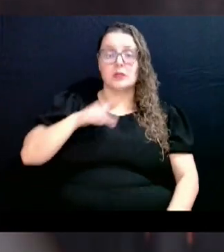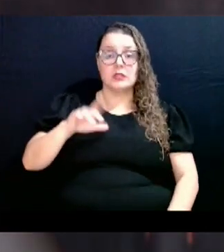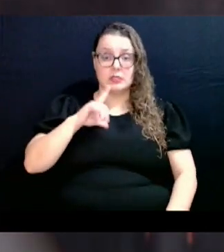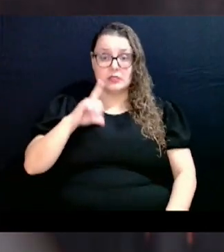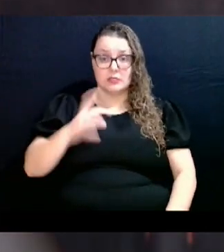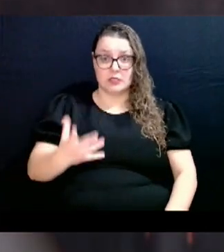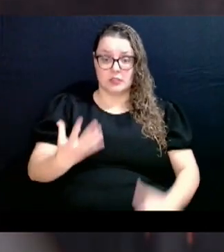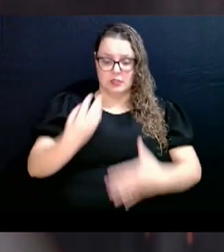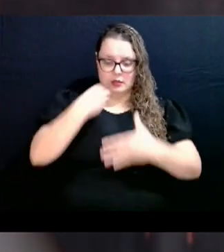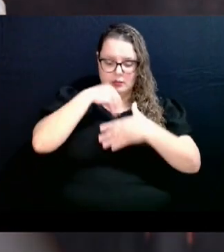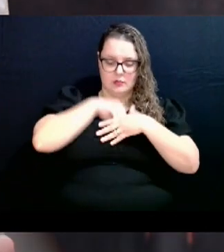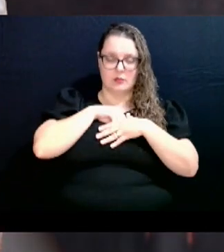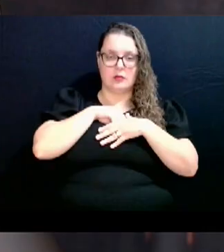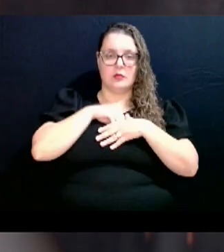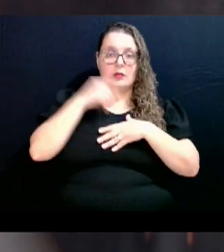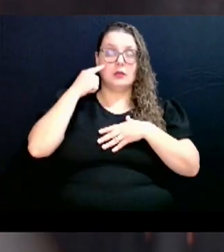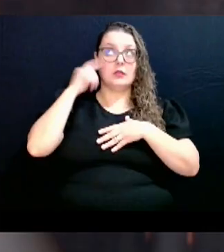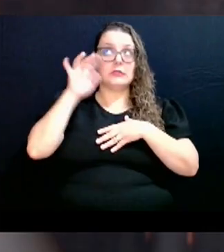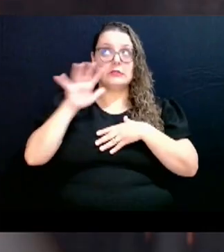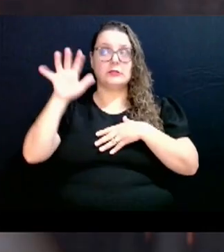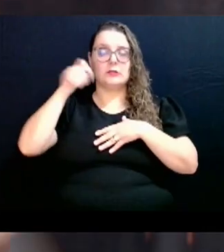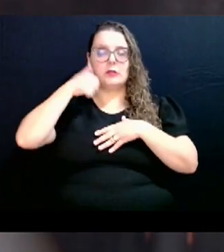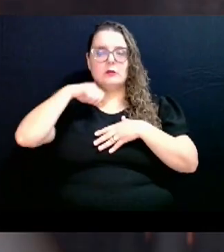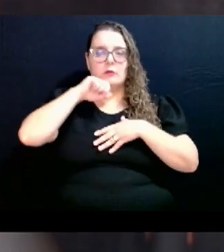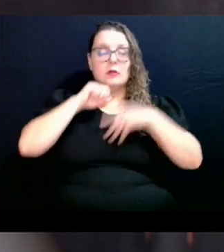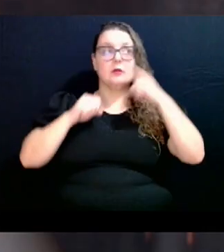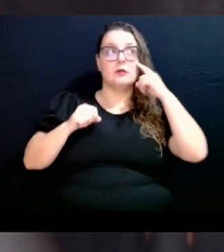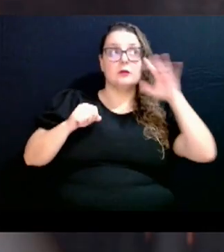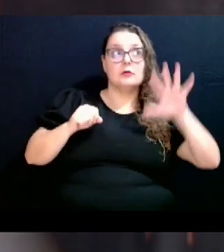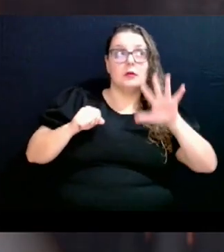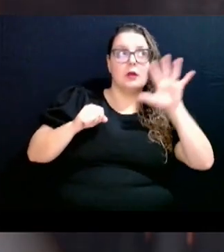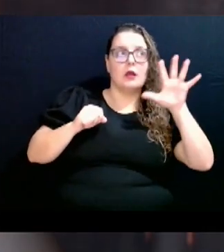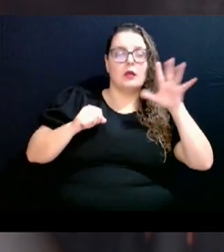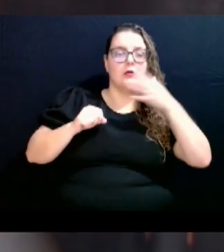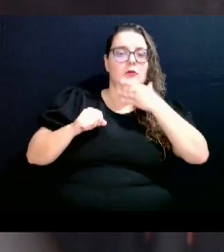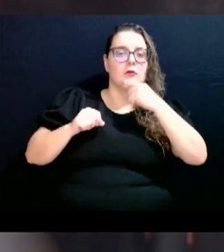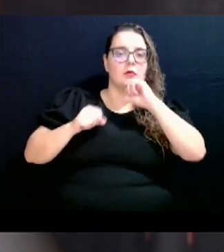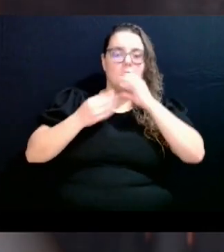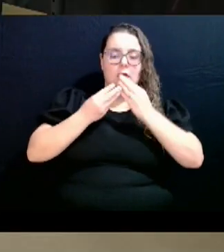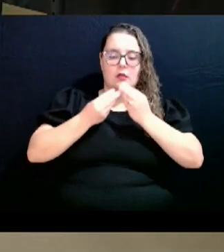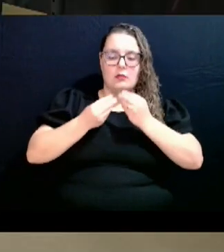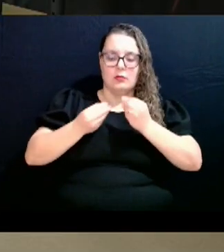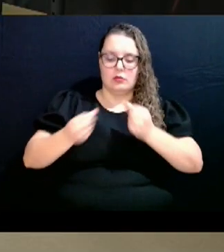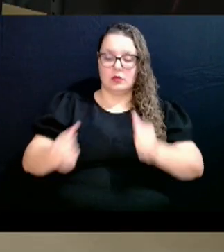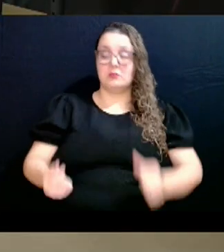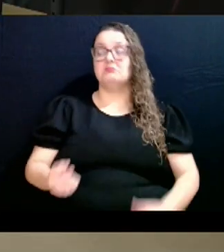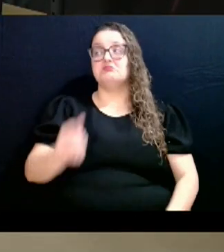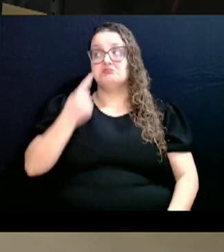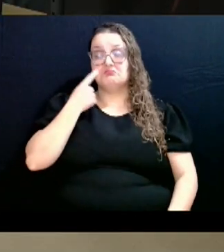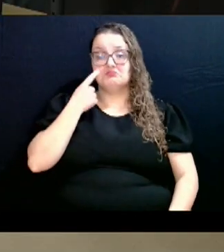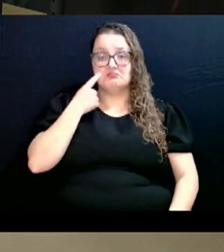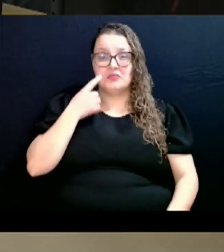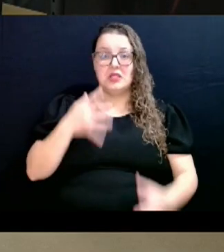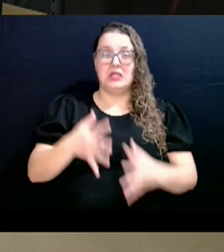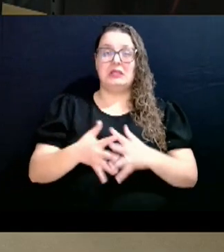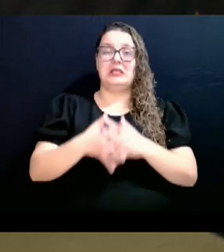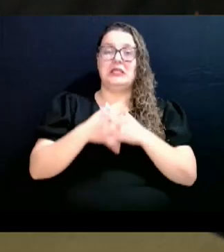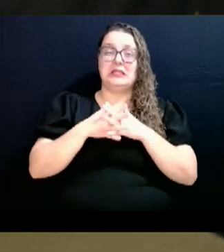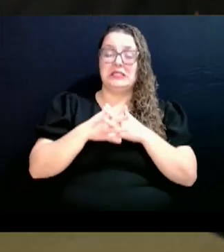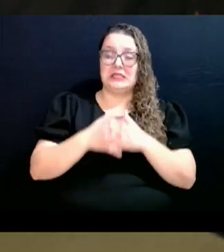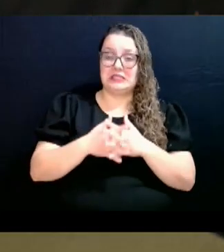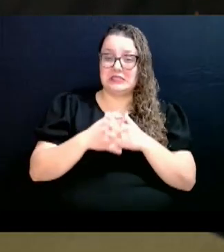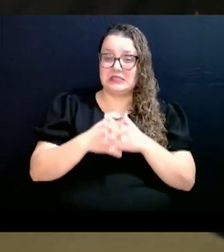daquela figura materna e daquela figura paterna vai se esvaindo. Olha só, que confusão que causa, né,